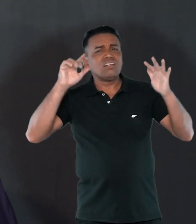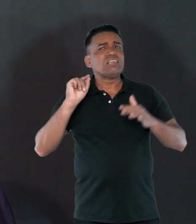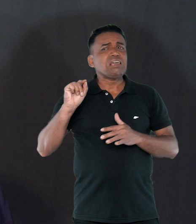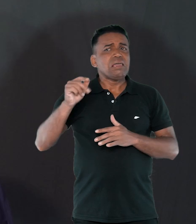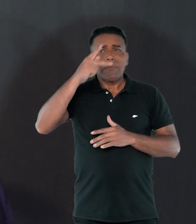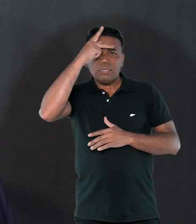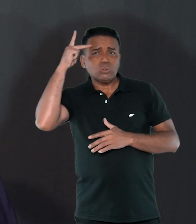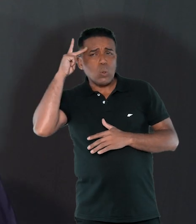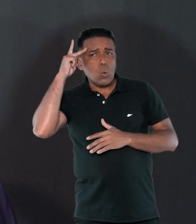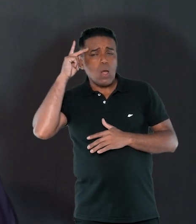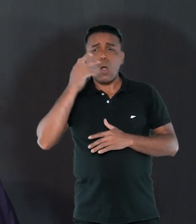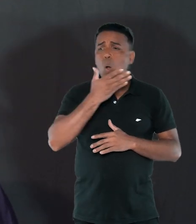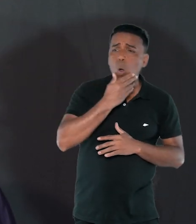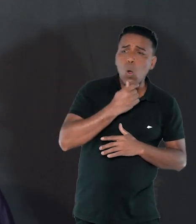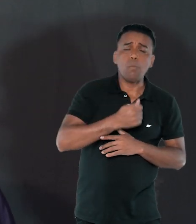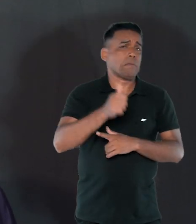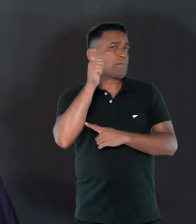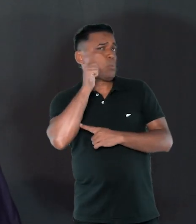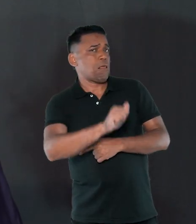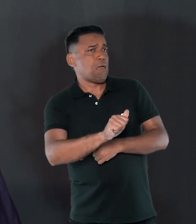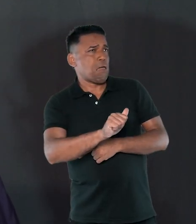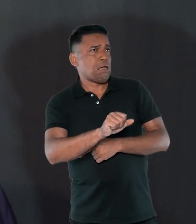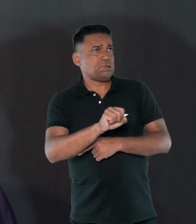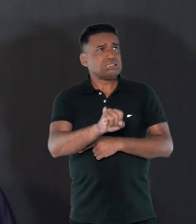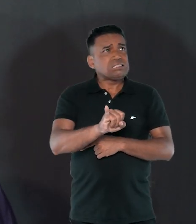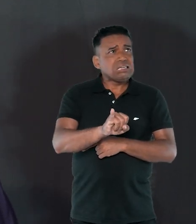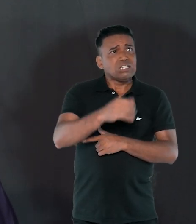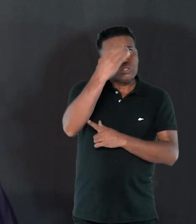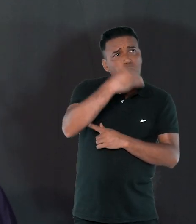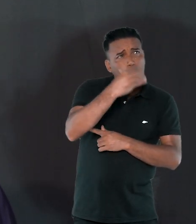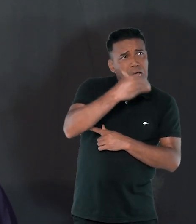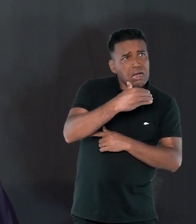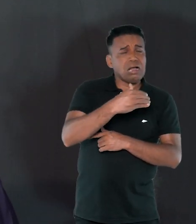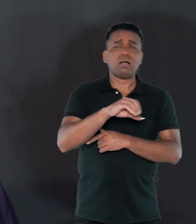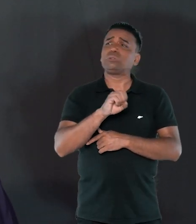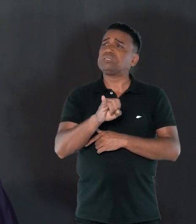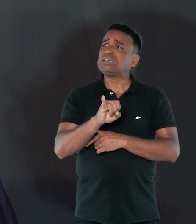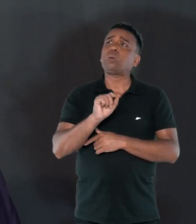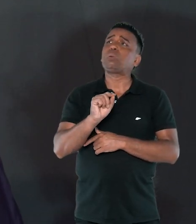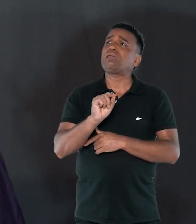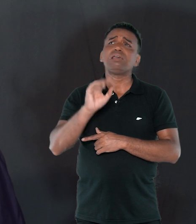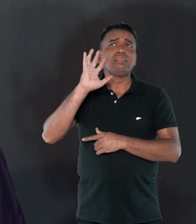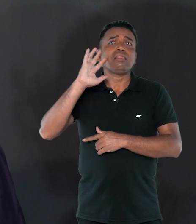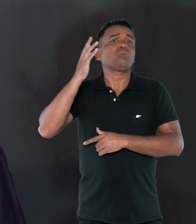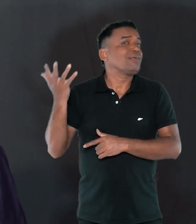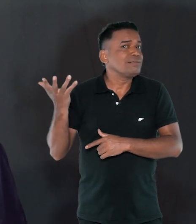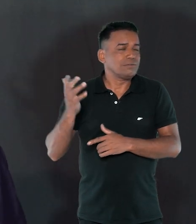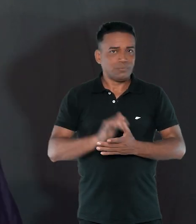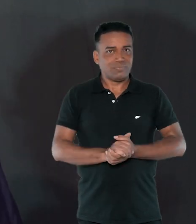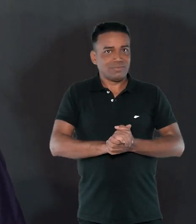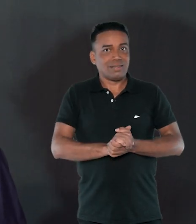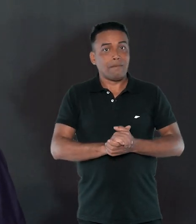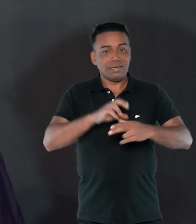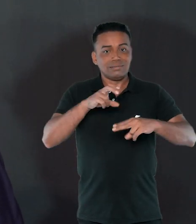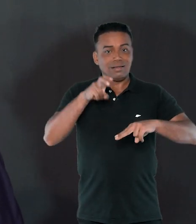atendendo? Será que é homem? Será que é mulher? Será que está chorando? O que será? Aí eu falo que foi a